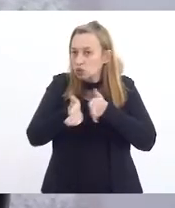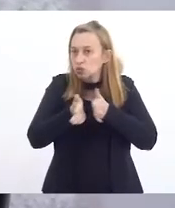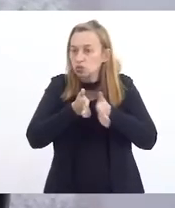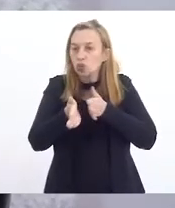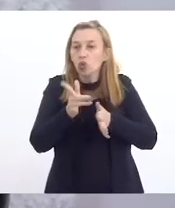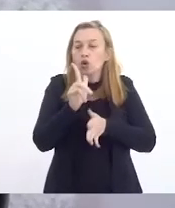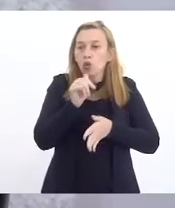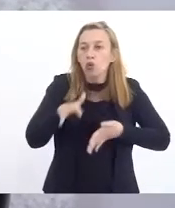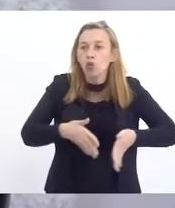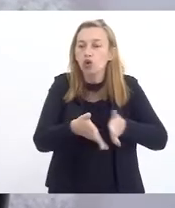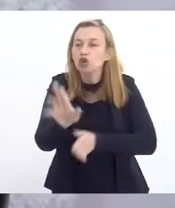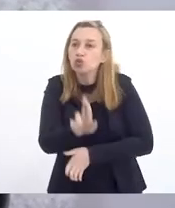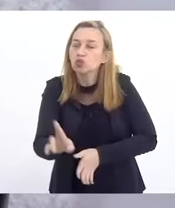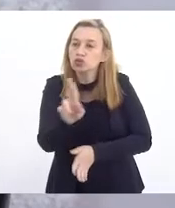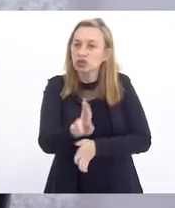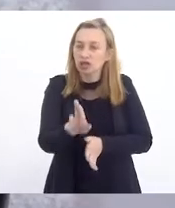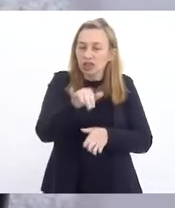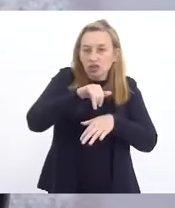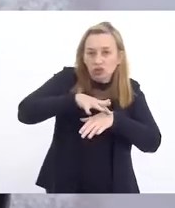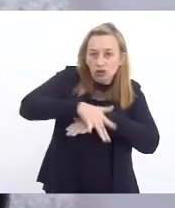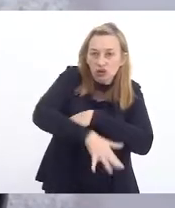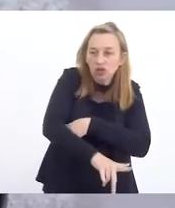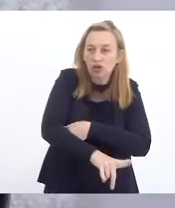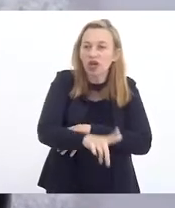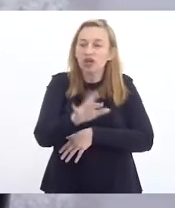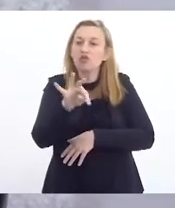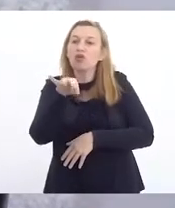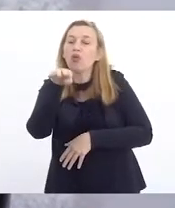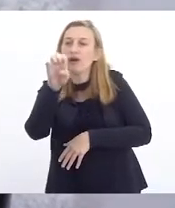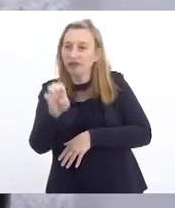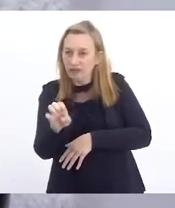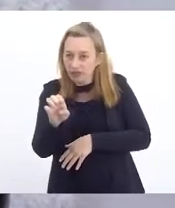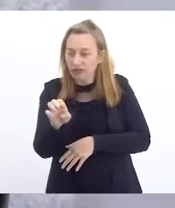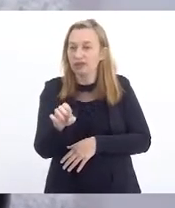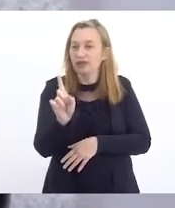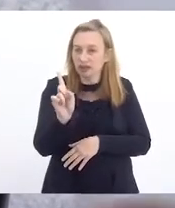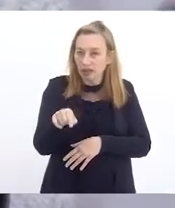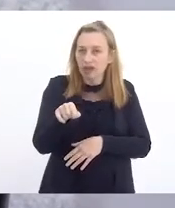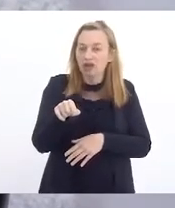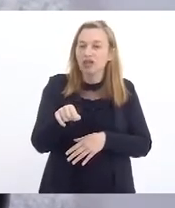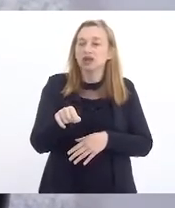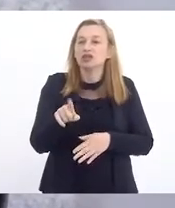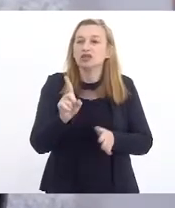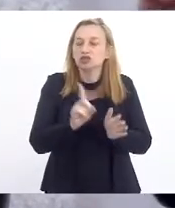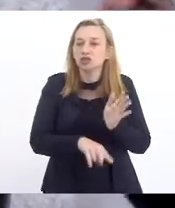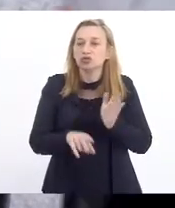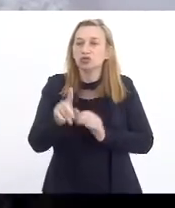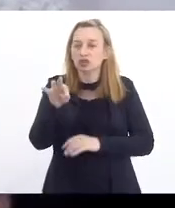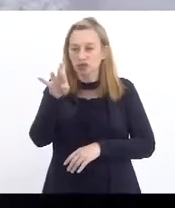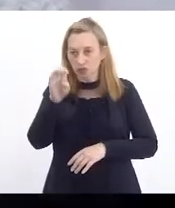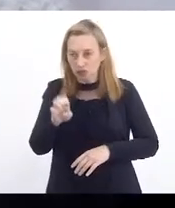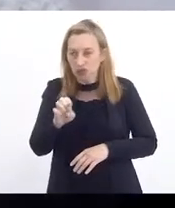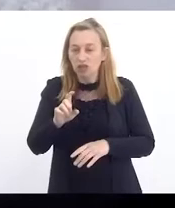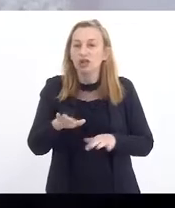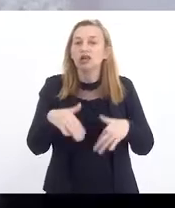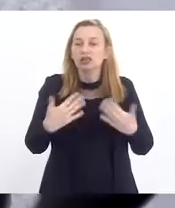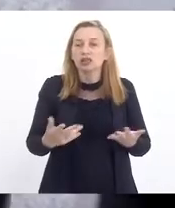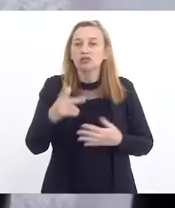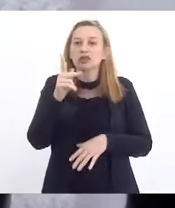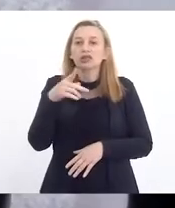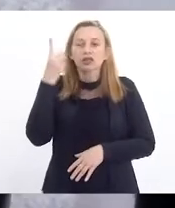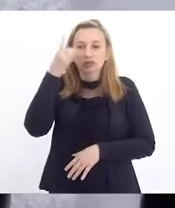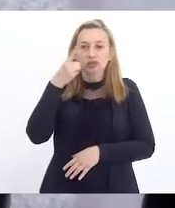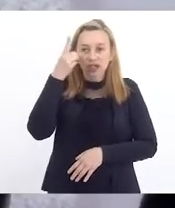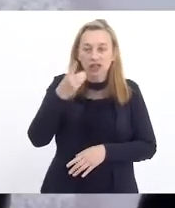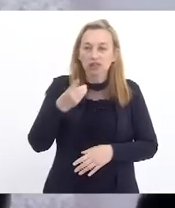rio como fonte de diluição do efluente. Né? Você faz um circuito fechado, então você reduz as fontes de poluição. E aí, deputado, para